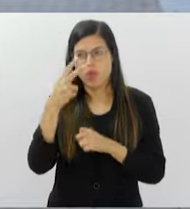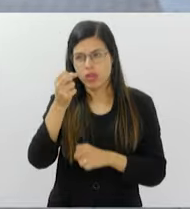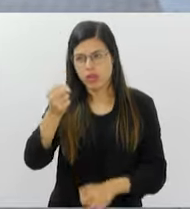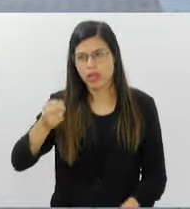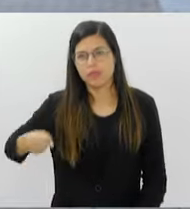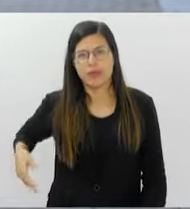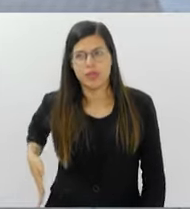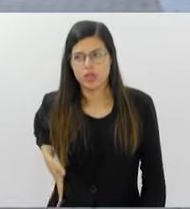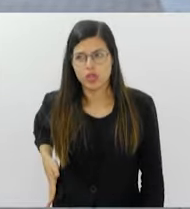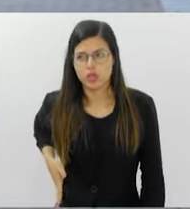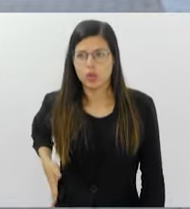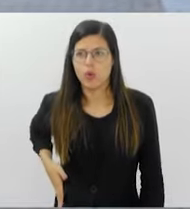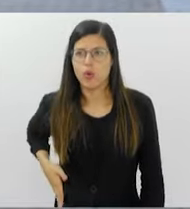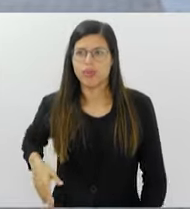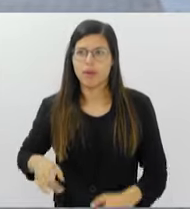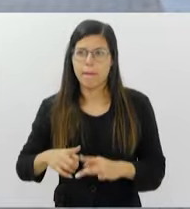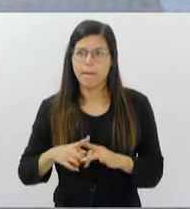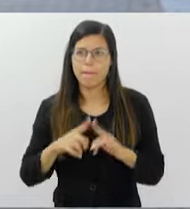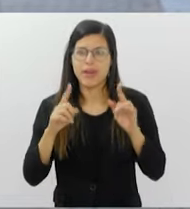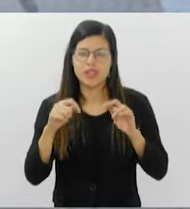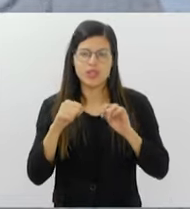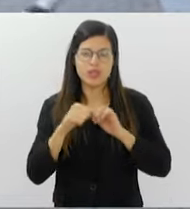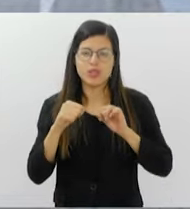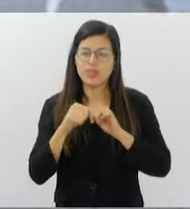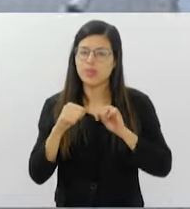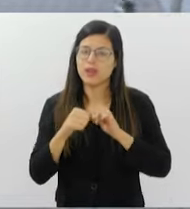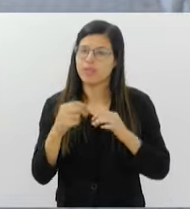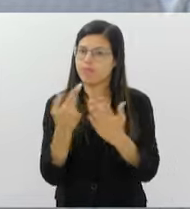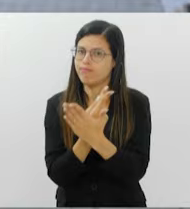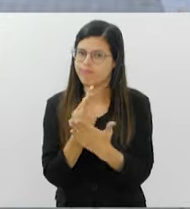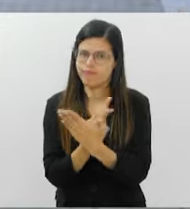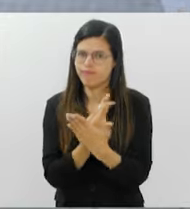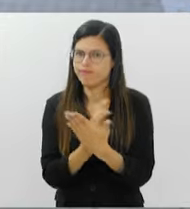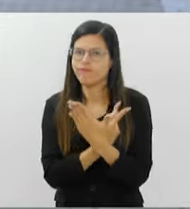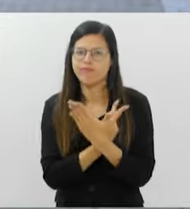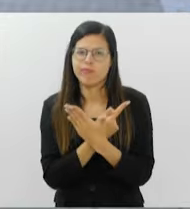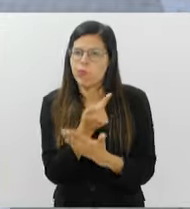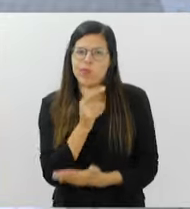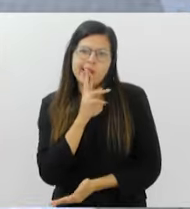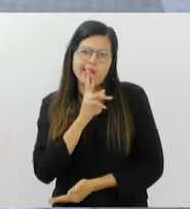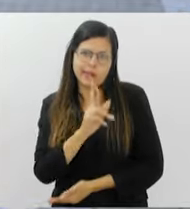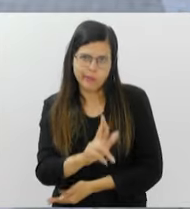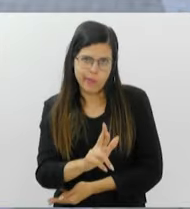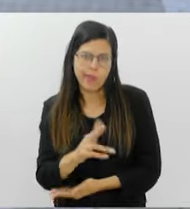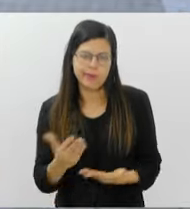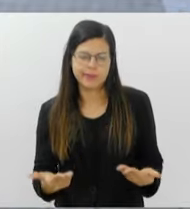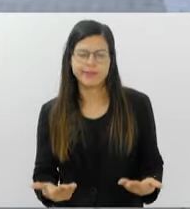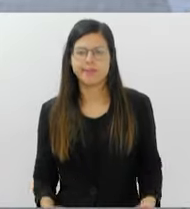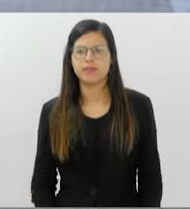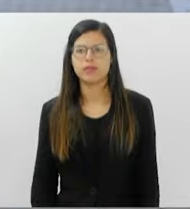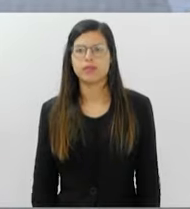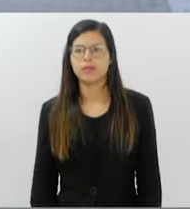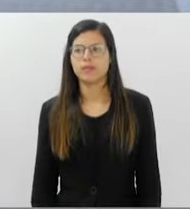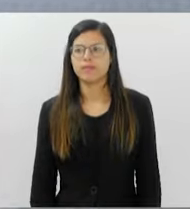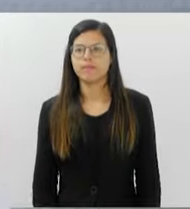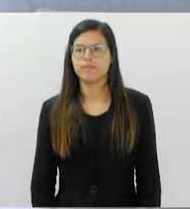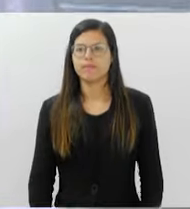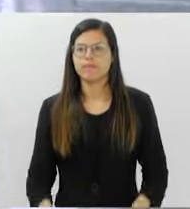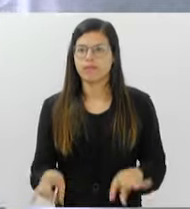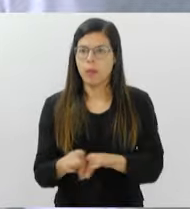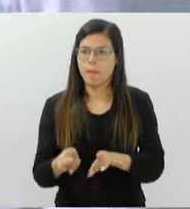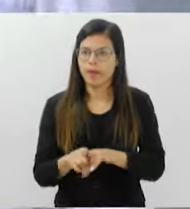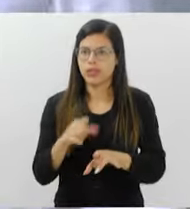que não faz o abdominal correto. Ele faz mais o abdominal do pescoço e não tem resultado satisfatório. Eu mesmo, Vicente, citando mais uma vez o meu